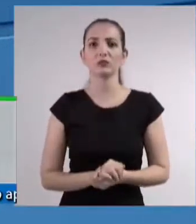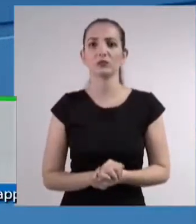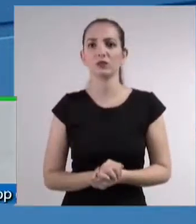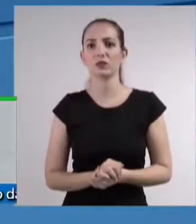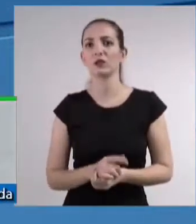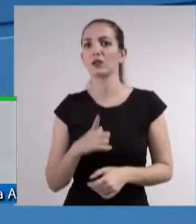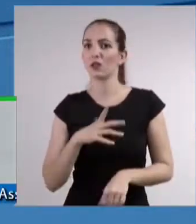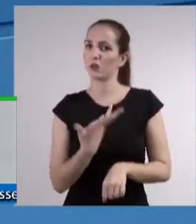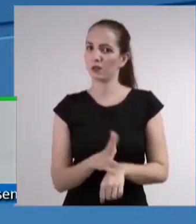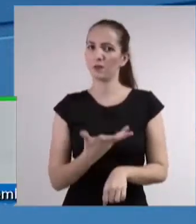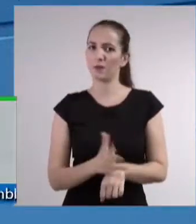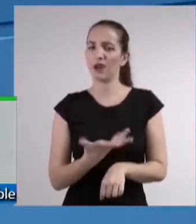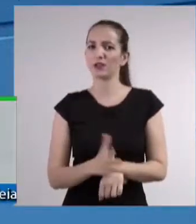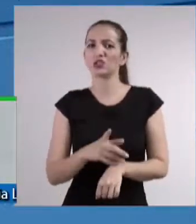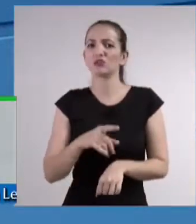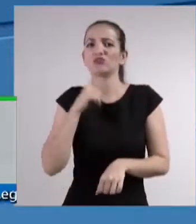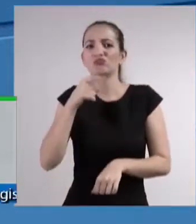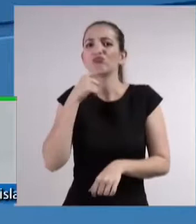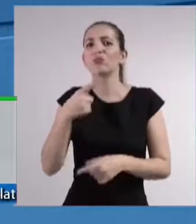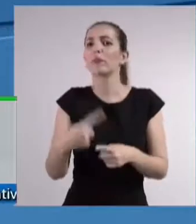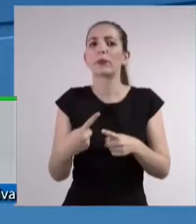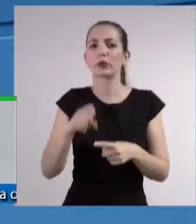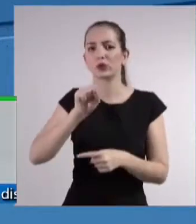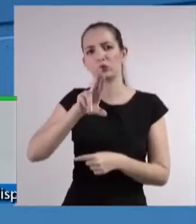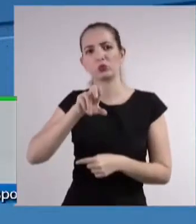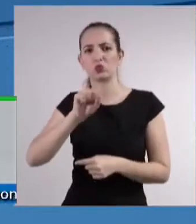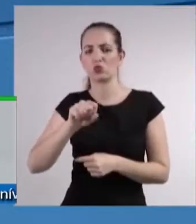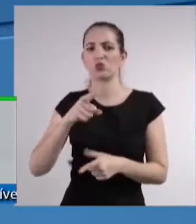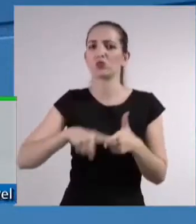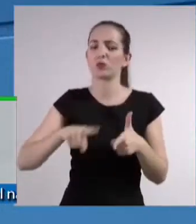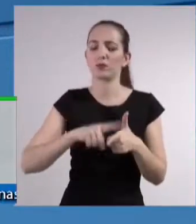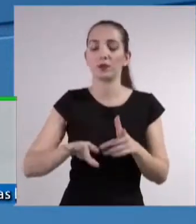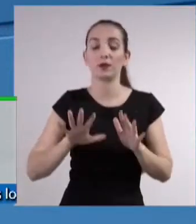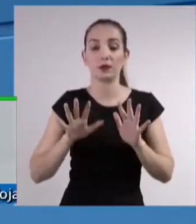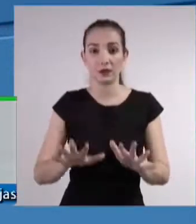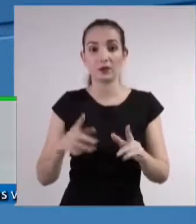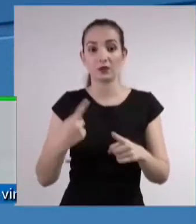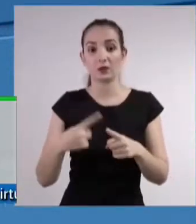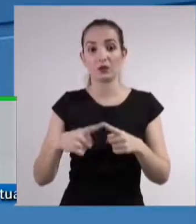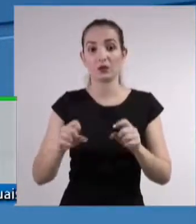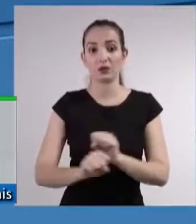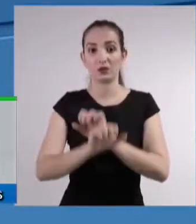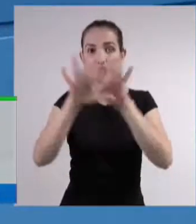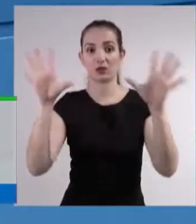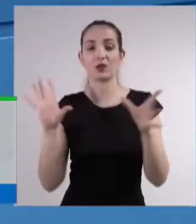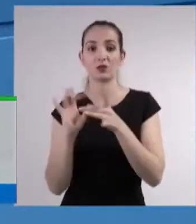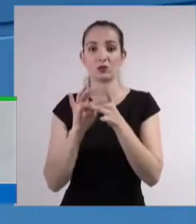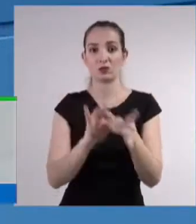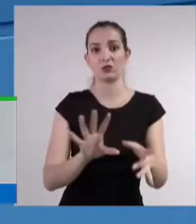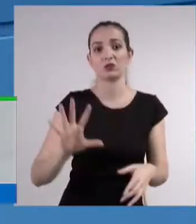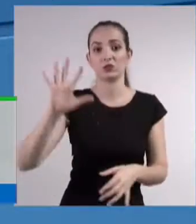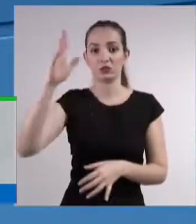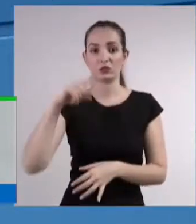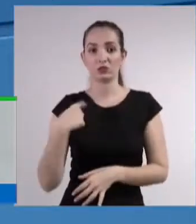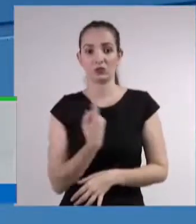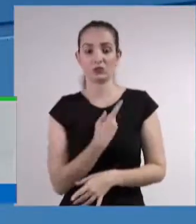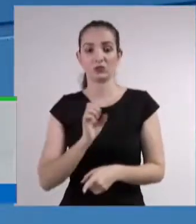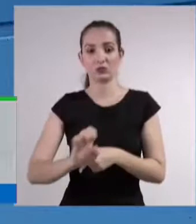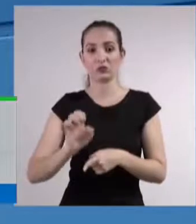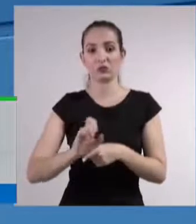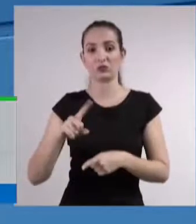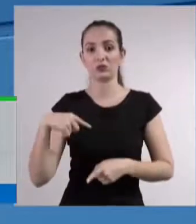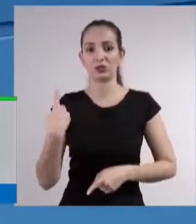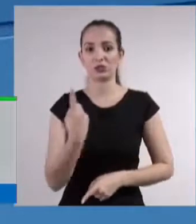na prática. E aí ficou clara essa situação, porque a situação que acontece no nosso Estado, acontece no nosso